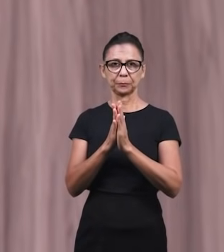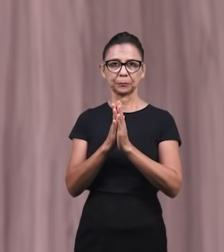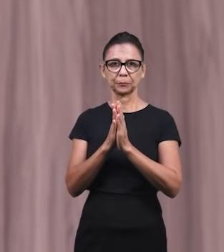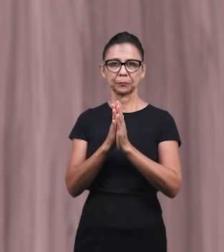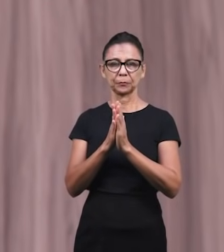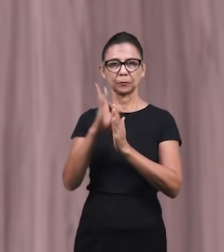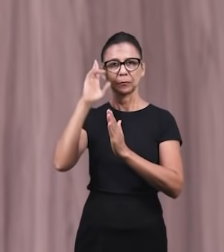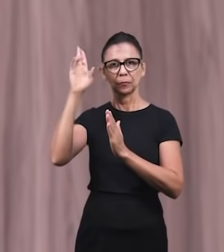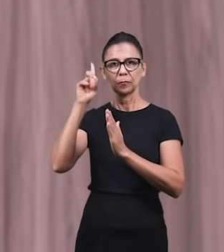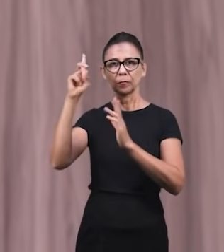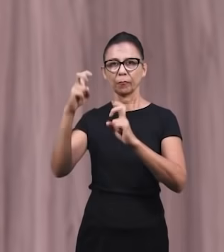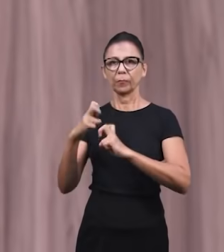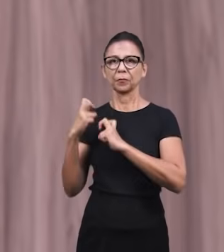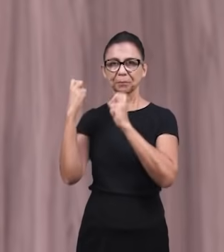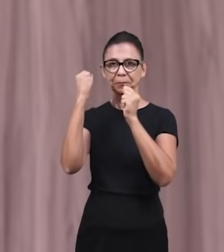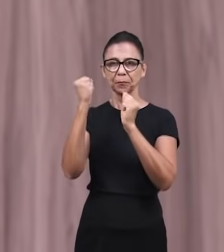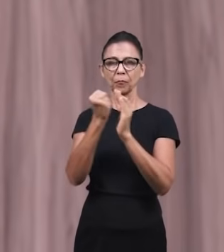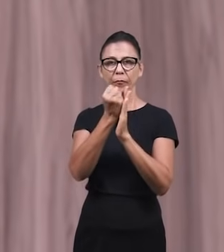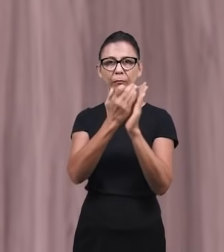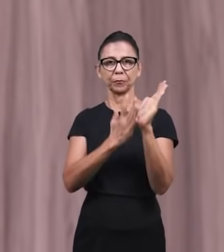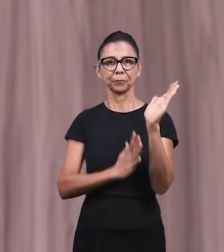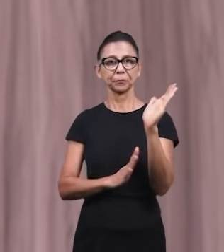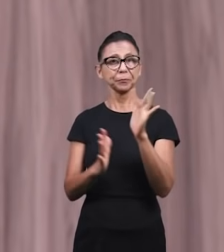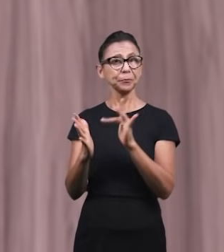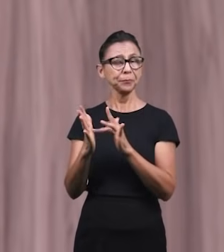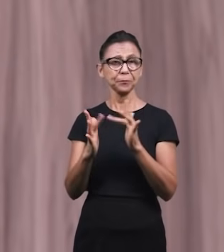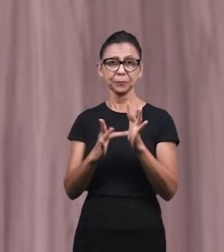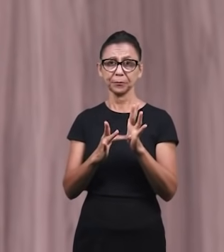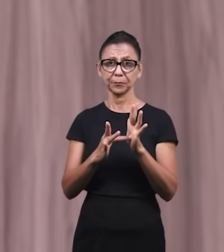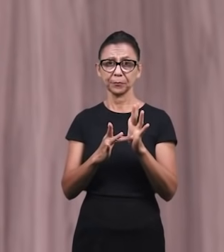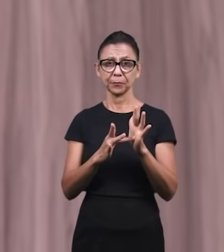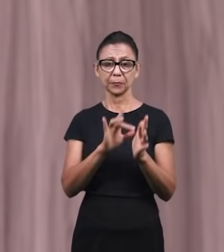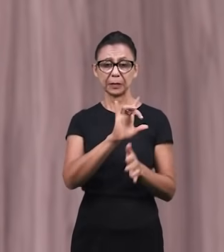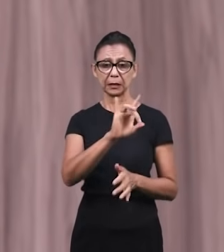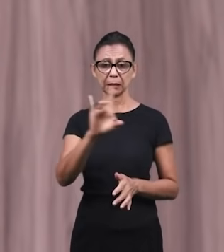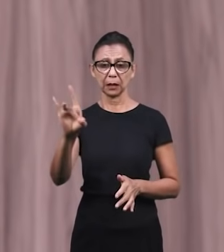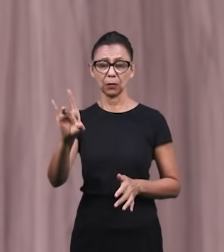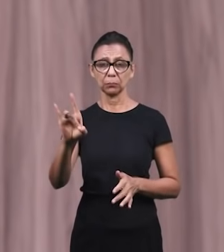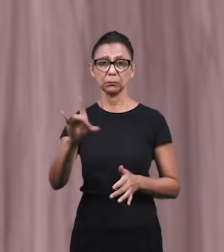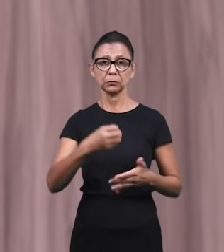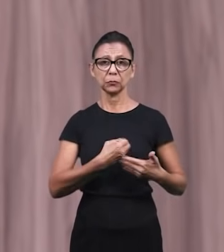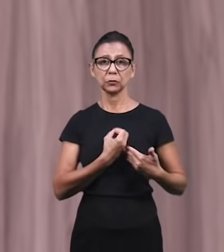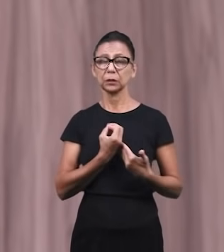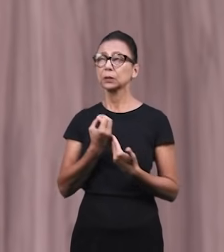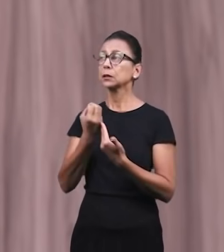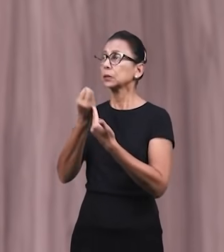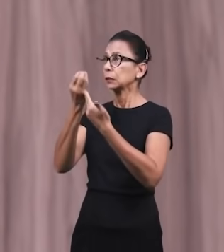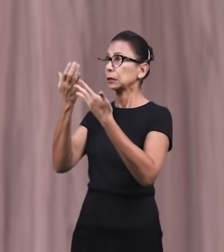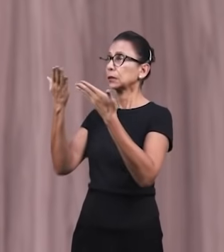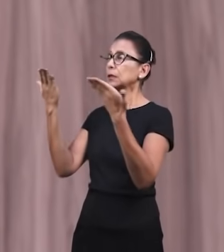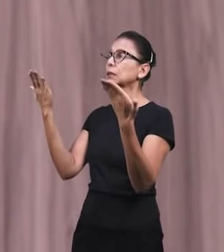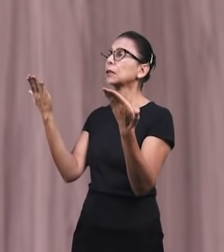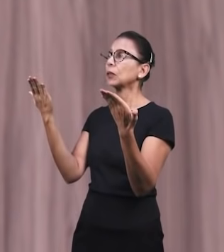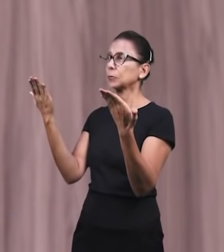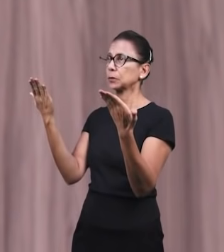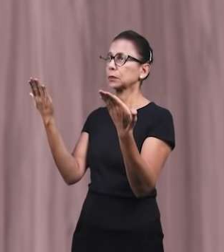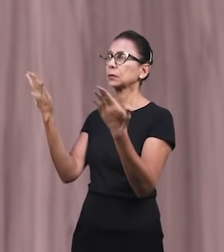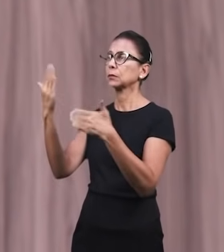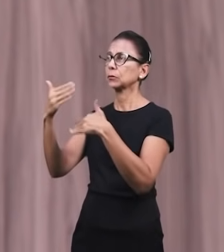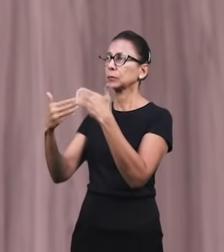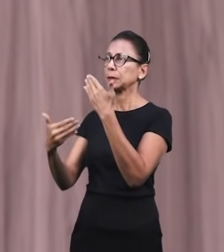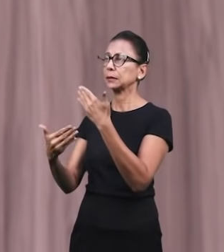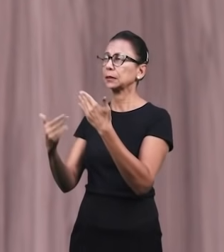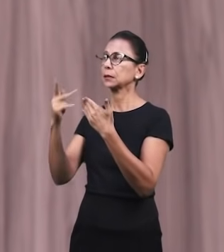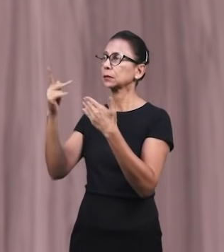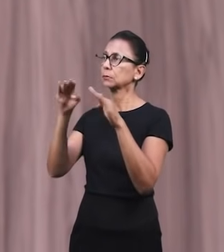nós clamamos pelo poder do sangue de Jesus, colocamos as nossas vidas e todos os ouvintes nesta hora